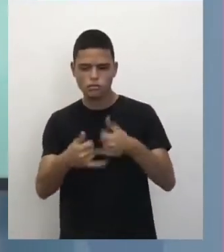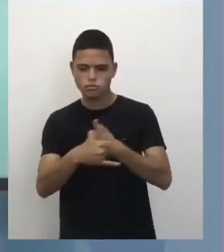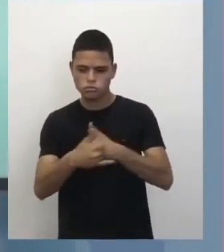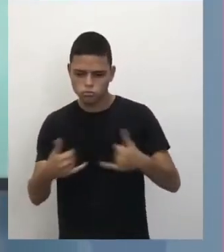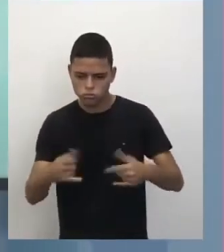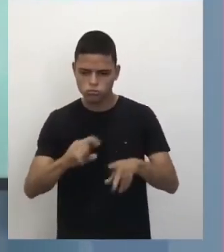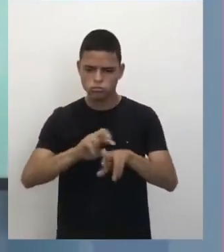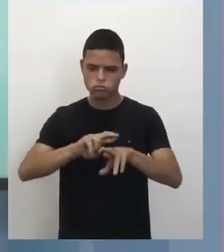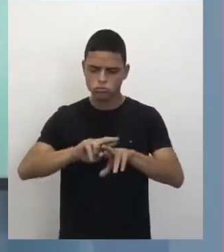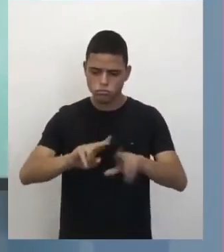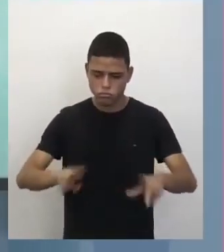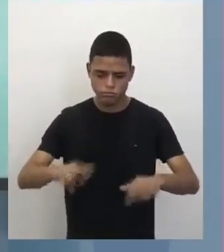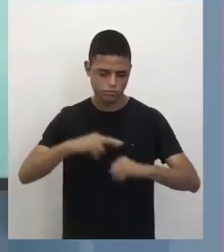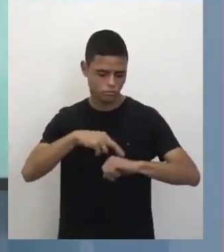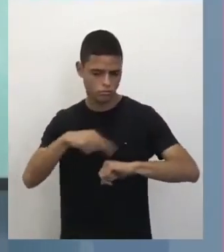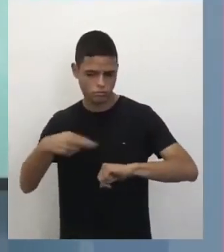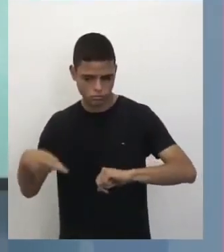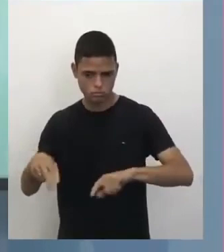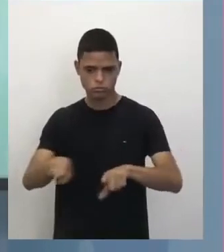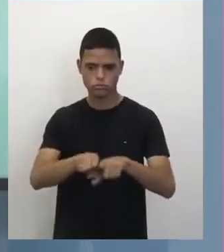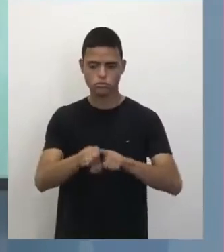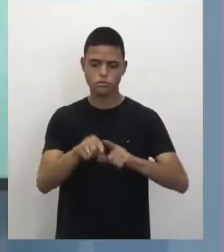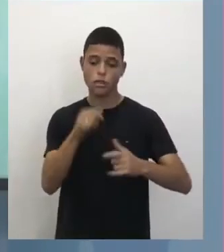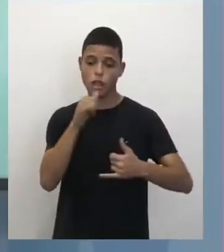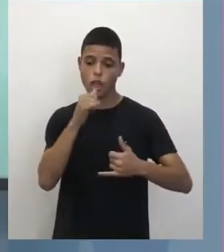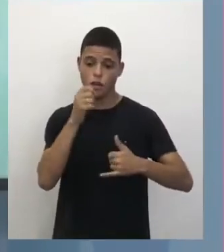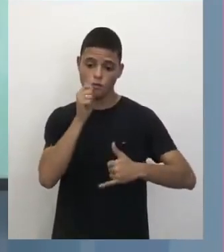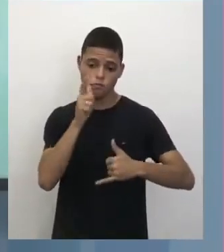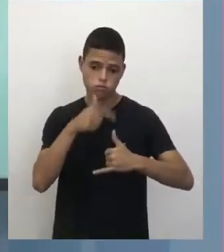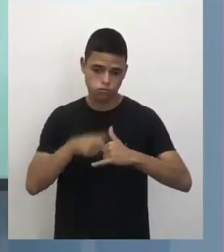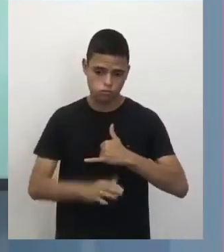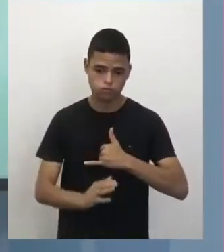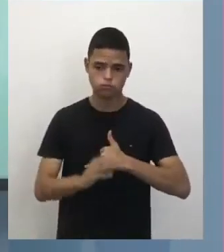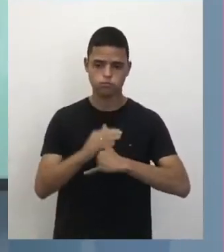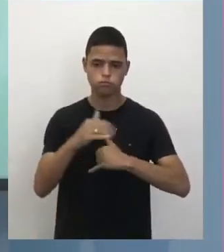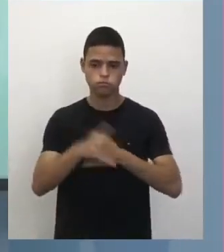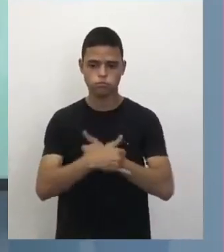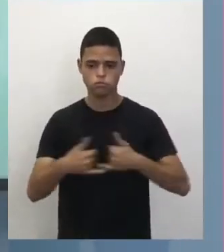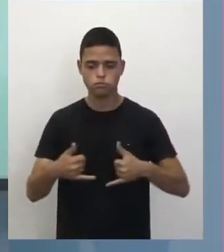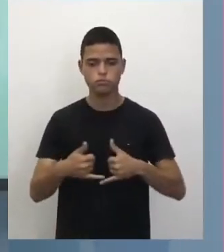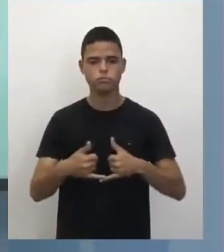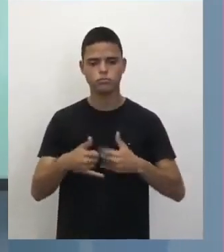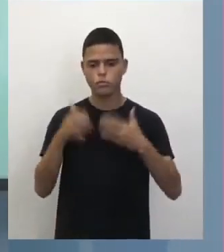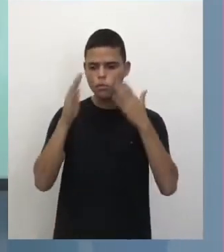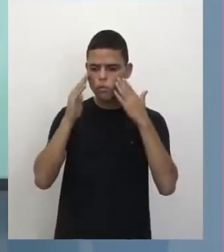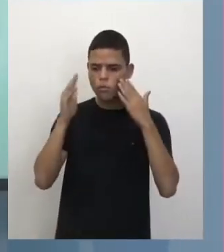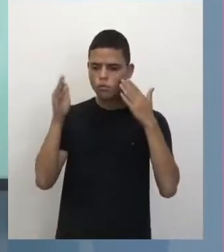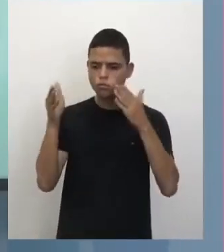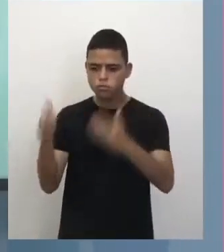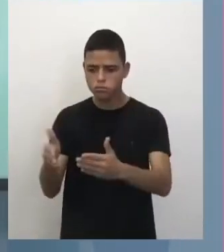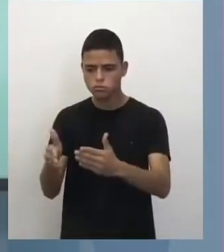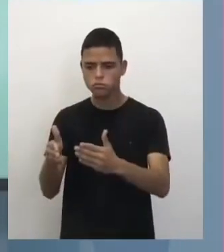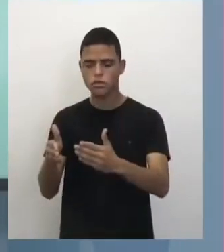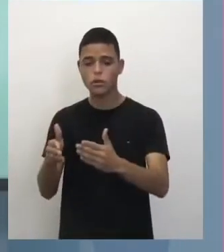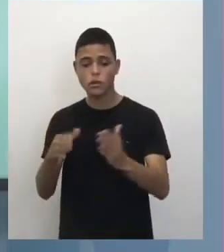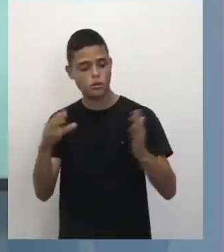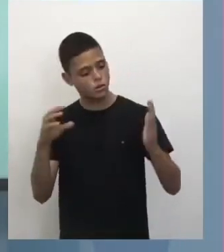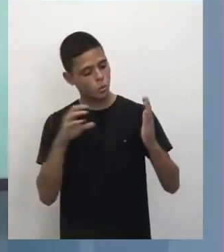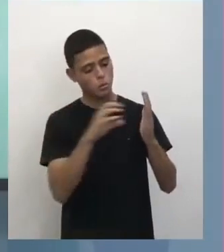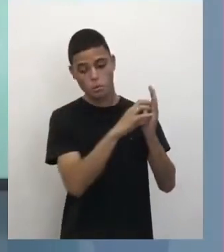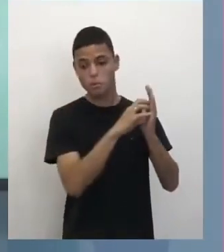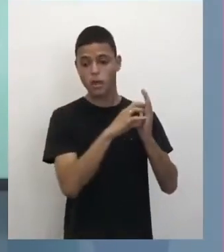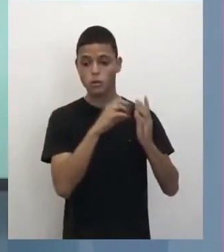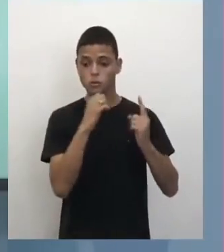Falamos sobre a nuclear, a hidrelétrica. E agora, essa aula e a próxima, vamos focar mais nos impactos socioambientais, tá